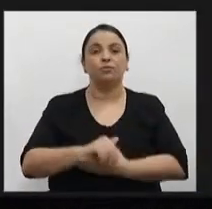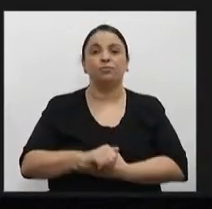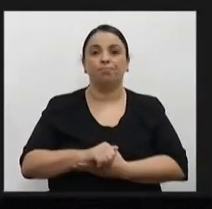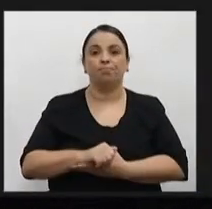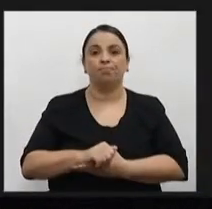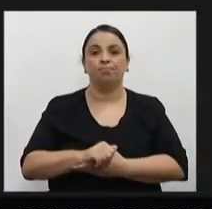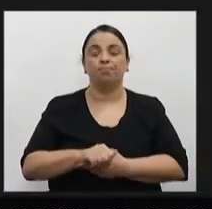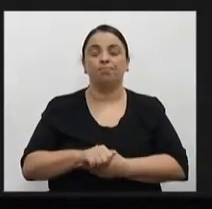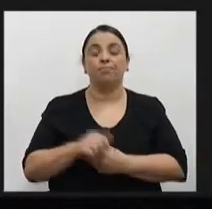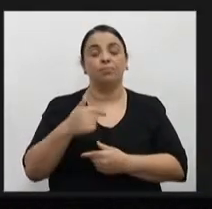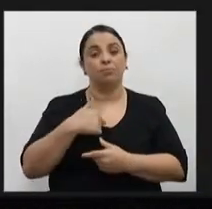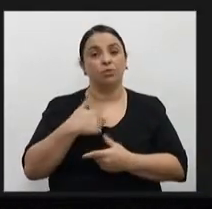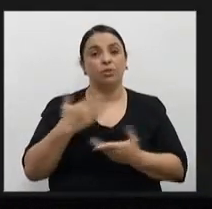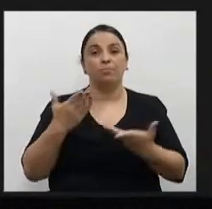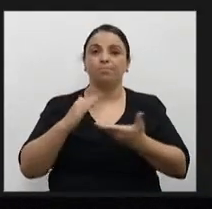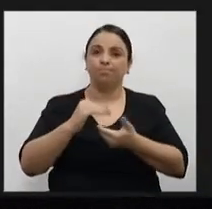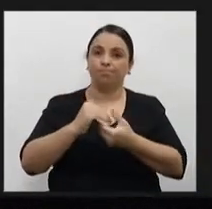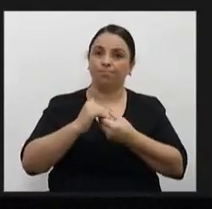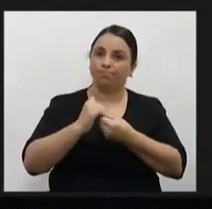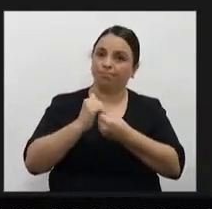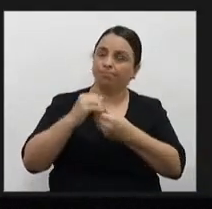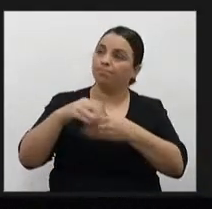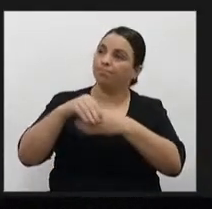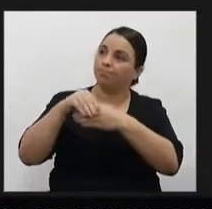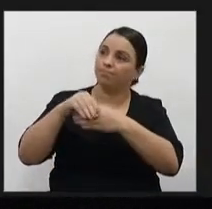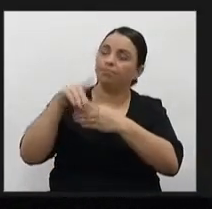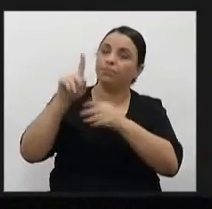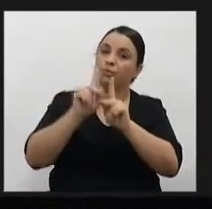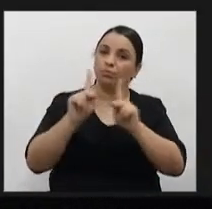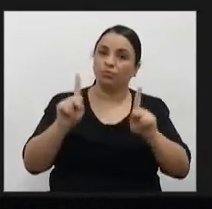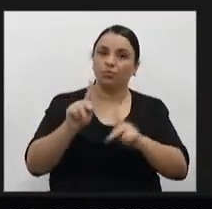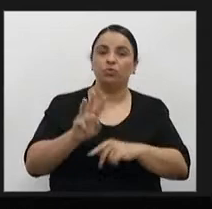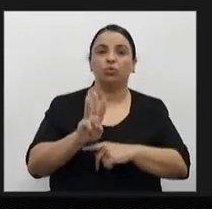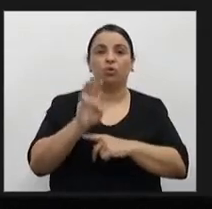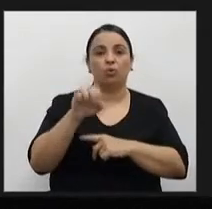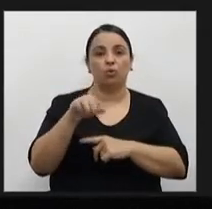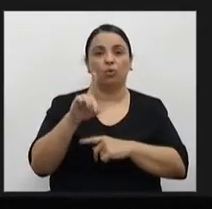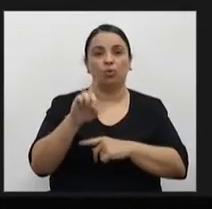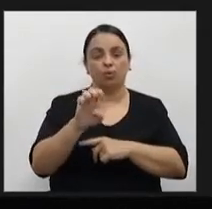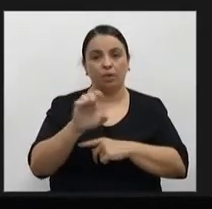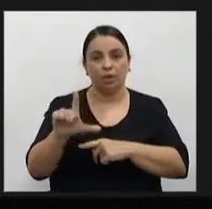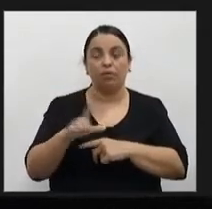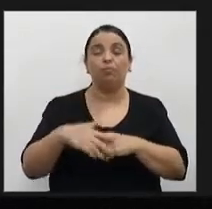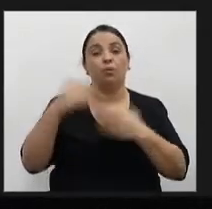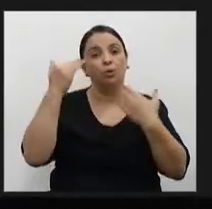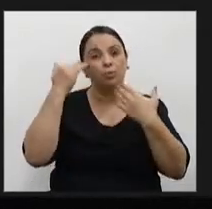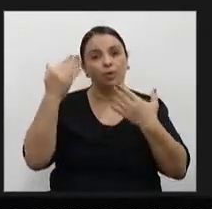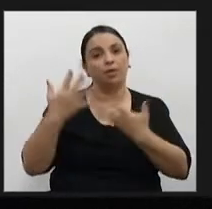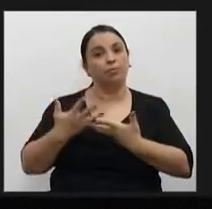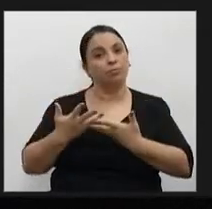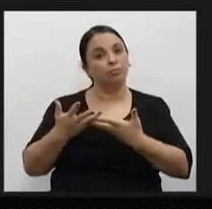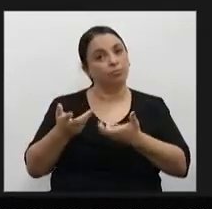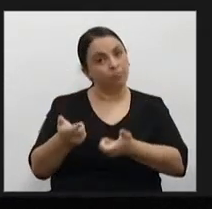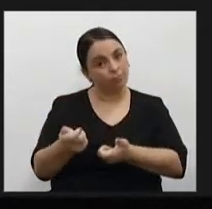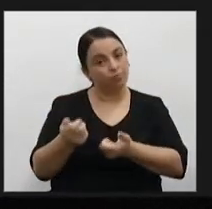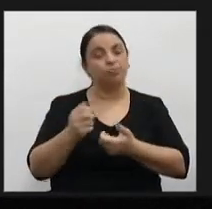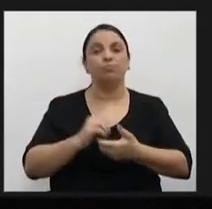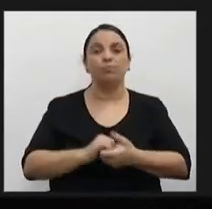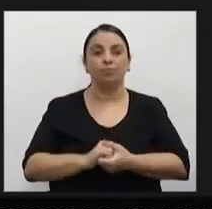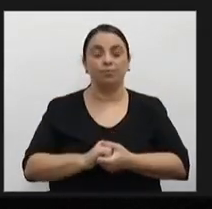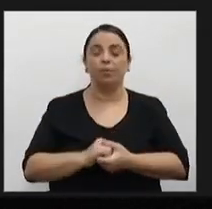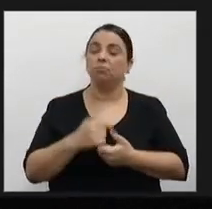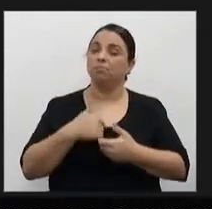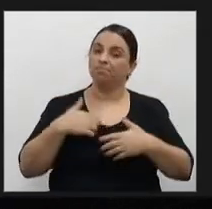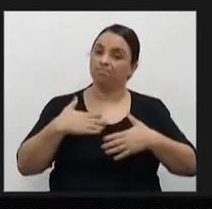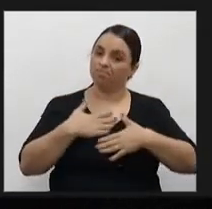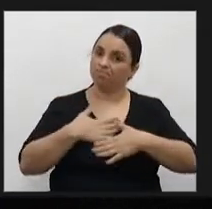Quero cumprimentar aqui ao professor Wendel. Obrigado pelo convite, né, por estar participando aqui. É uma